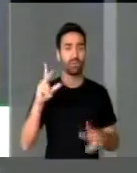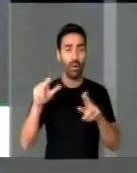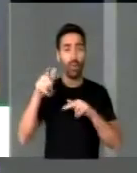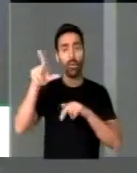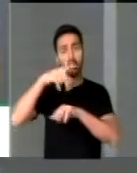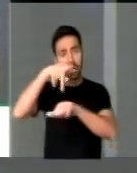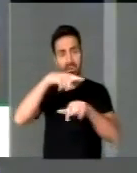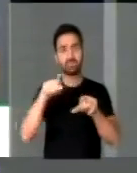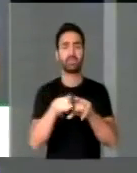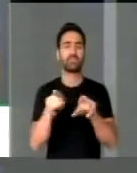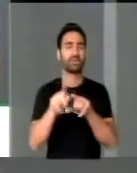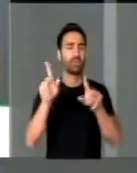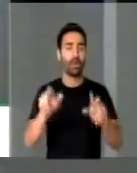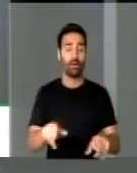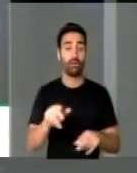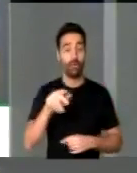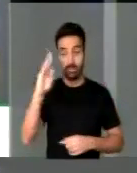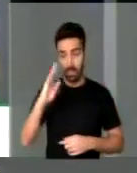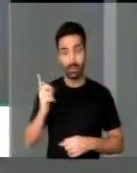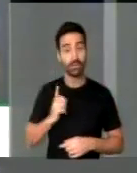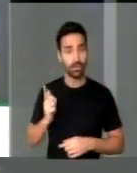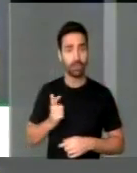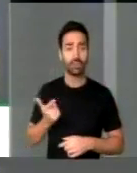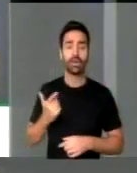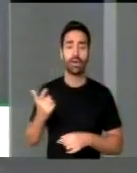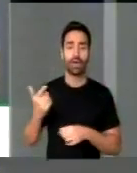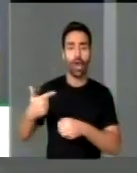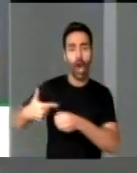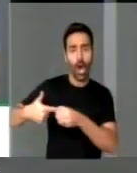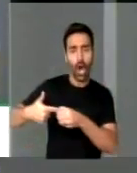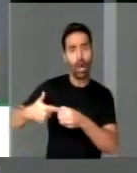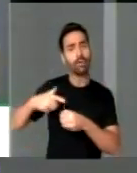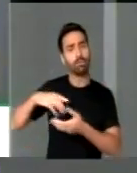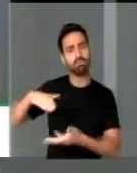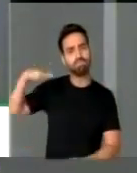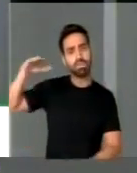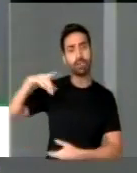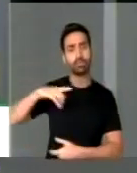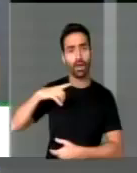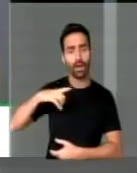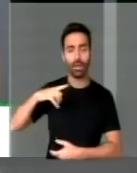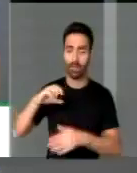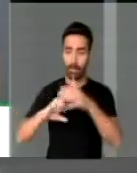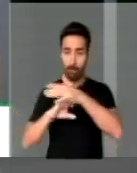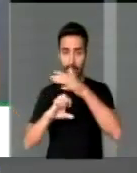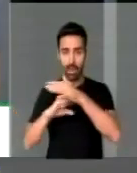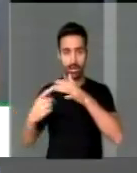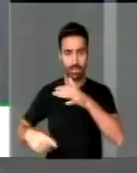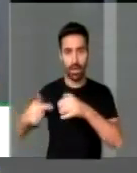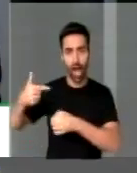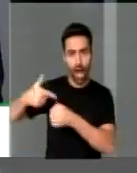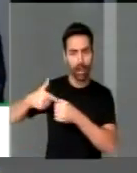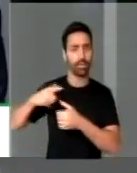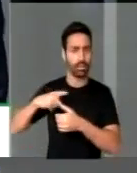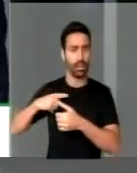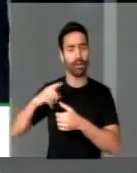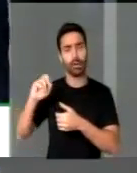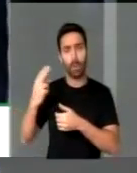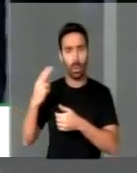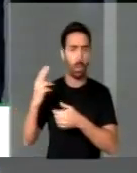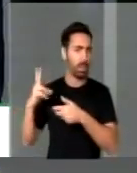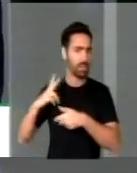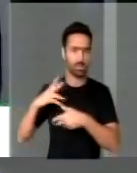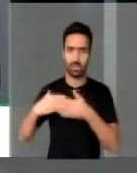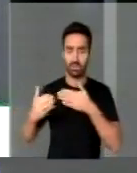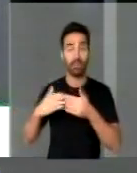nós, possuem reservas de óleo em produção e também petroleiras estatais ou nacionais privadas, como